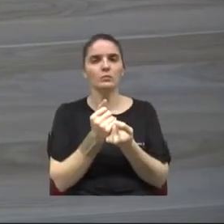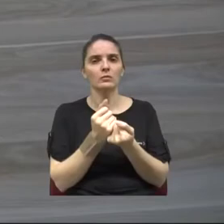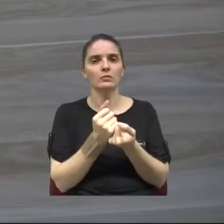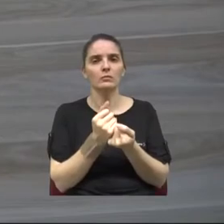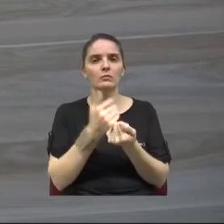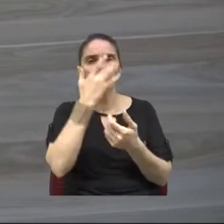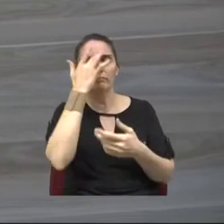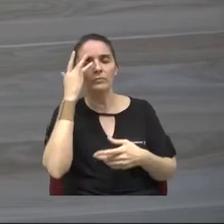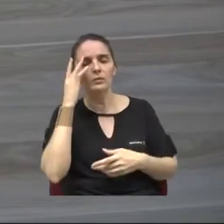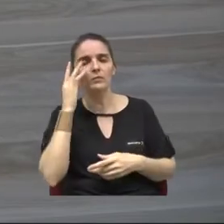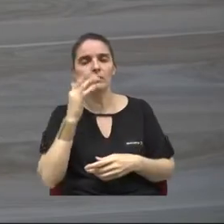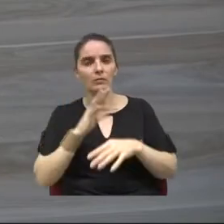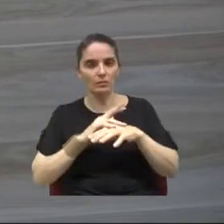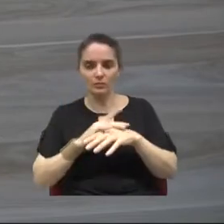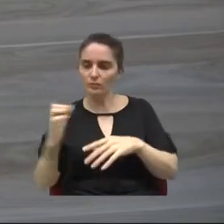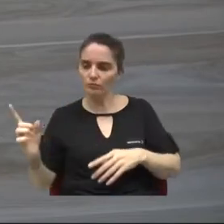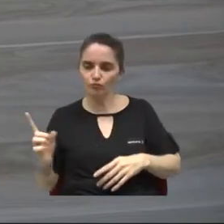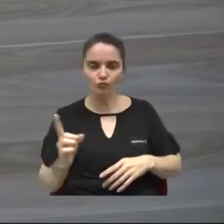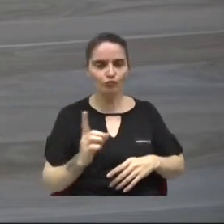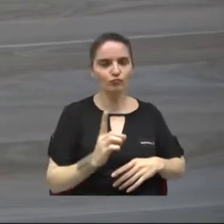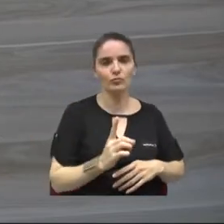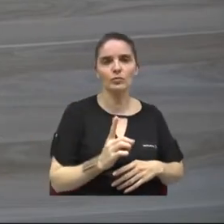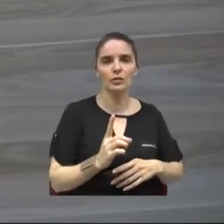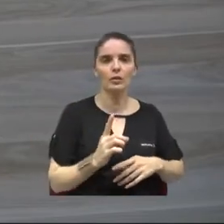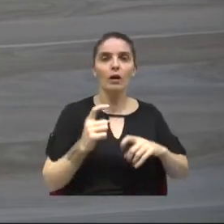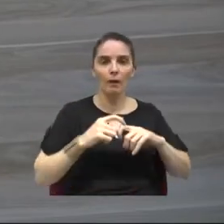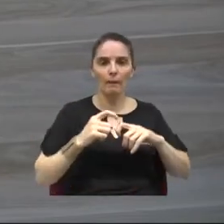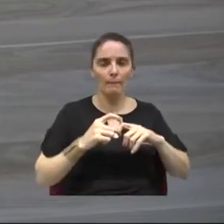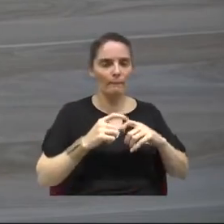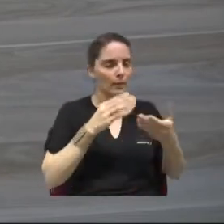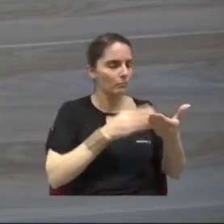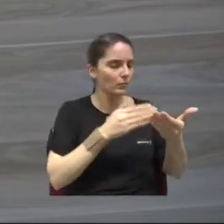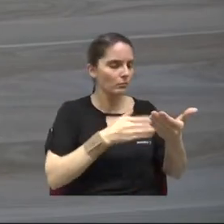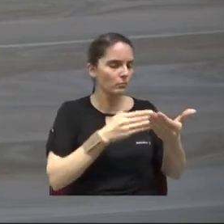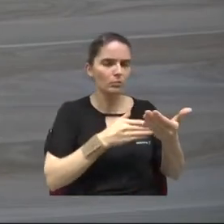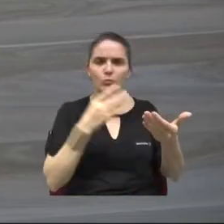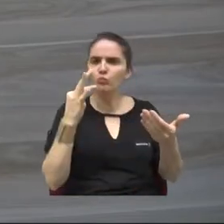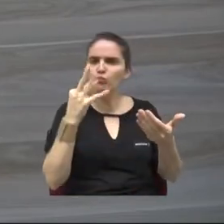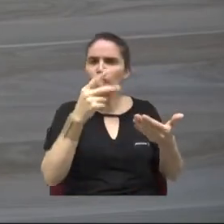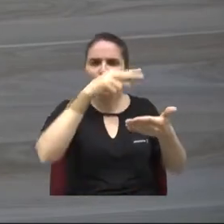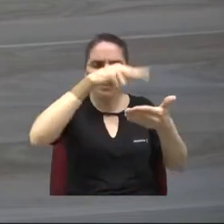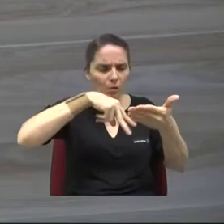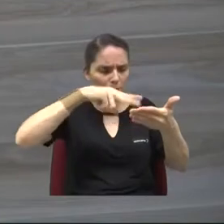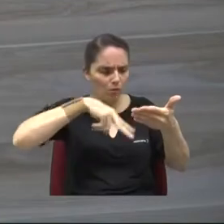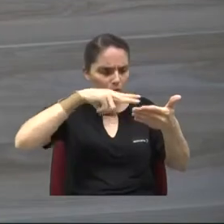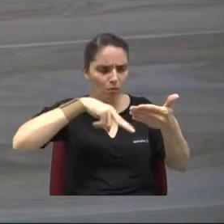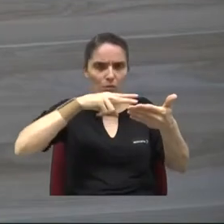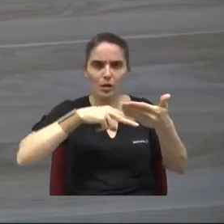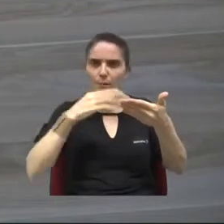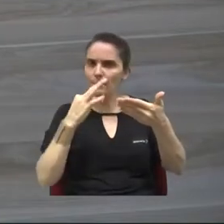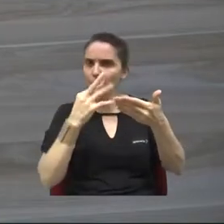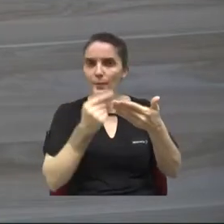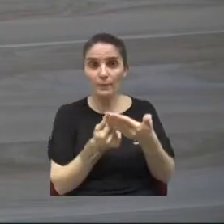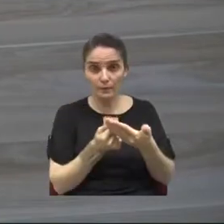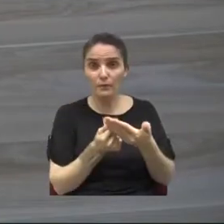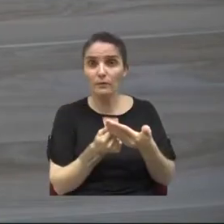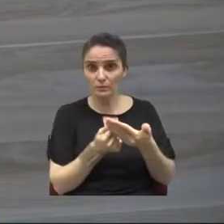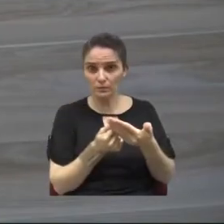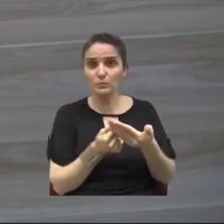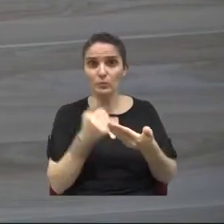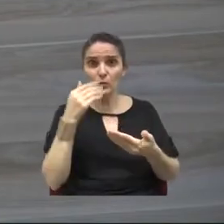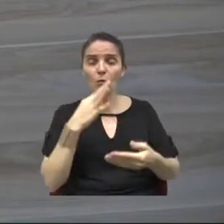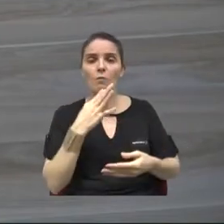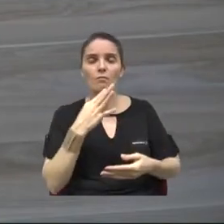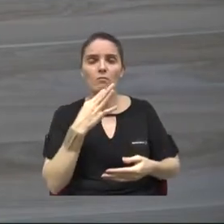chega para consultar, ele vai no histórico, ele lê todo o histórico, ele sabe da vida